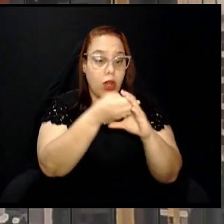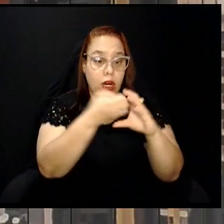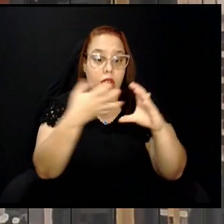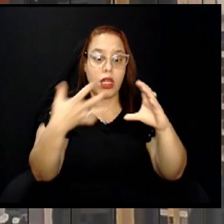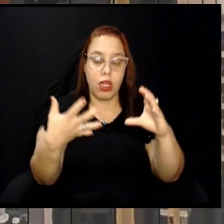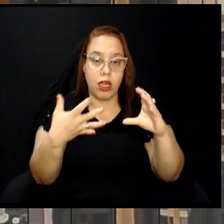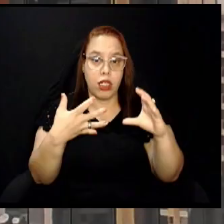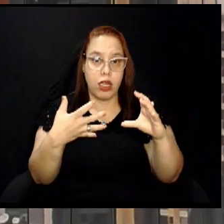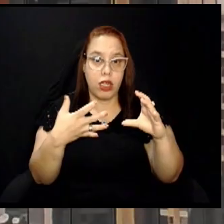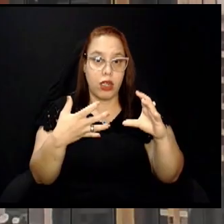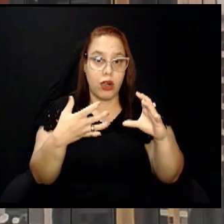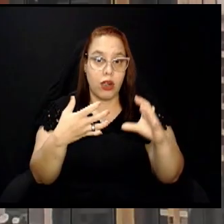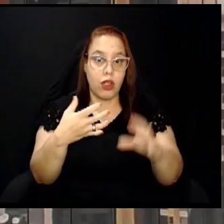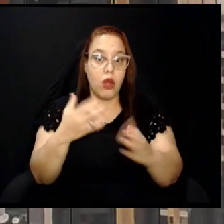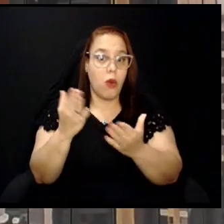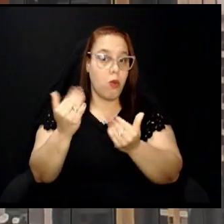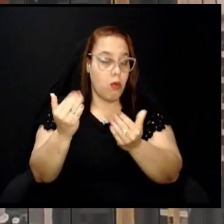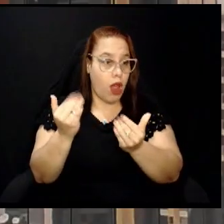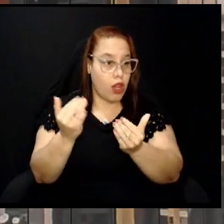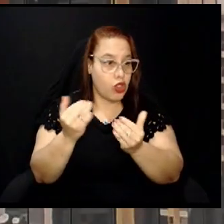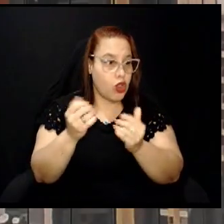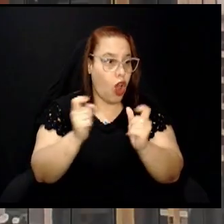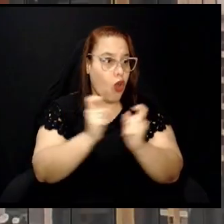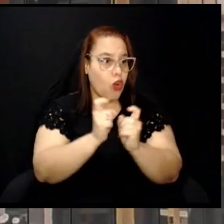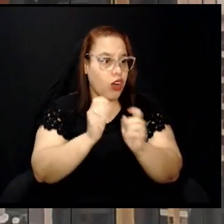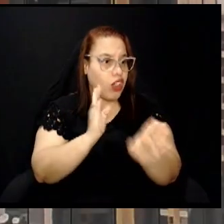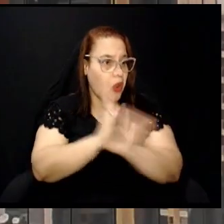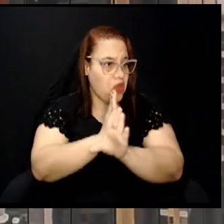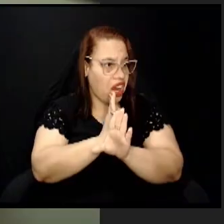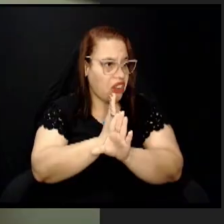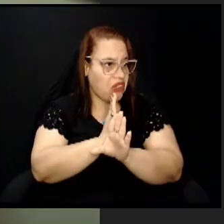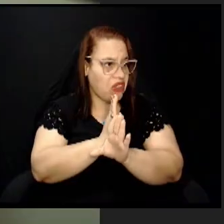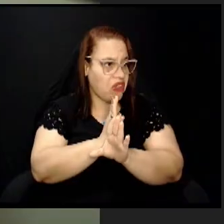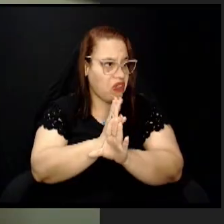características, né, parece que são mais jovens os pinguins encontrados.